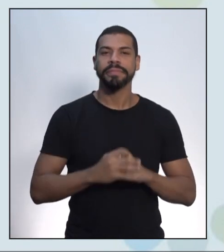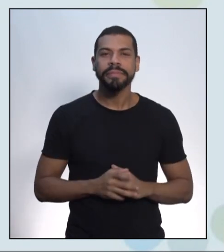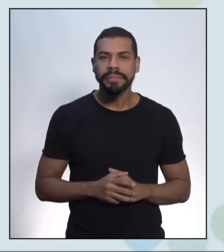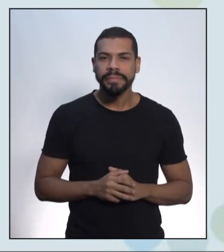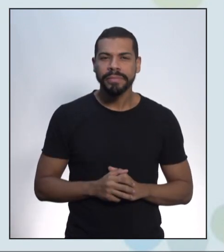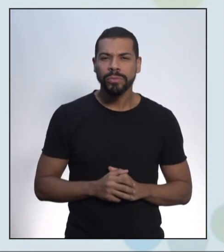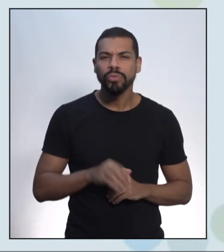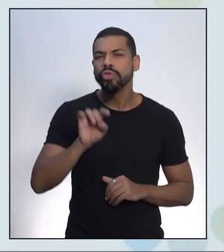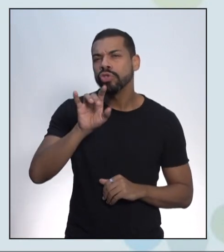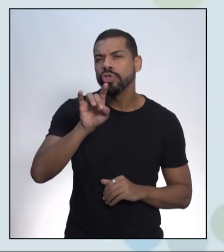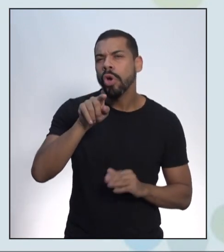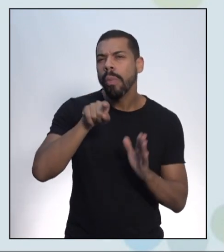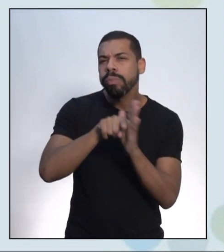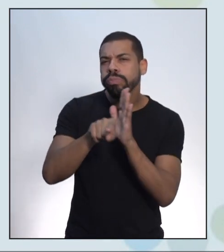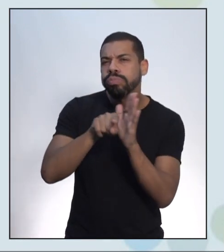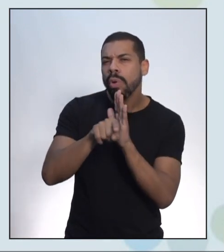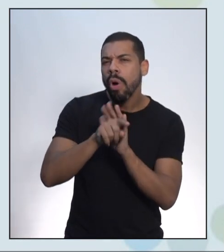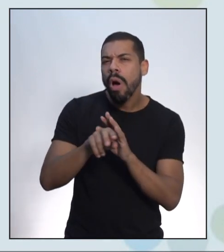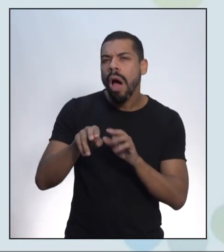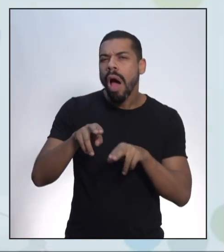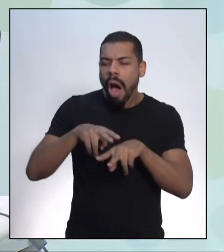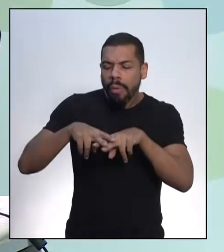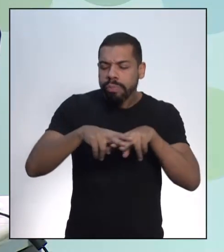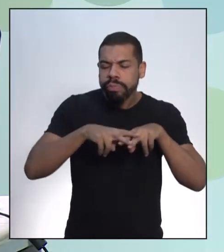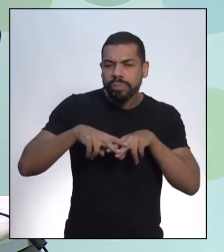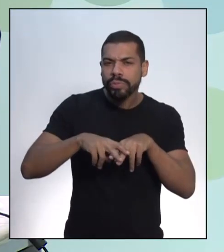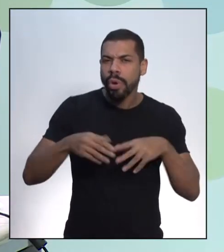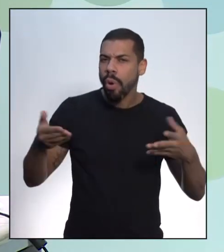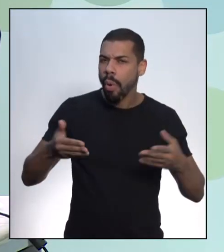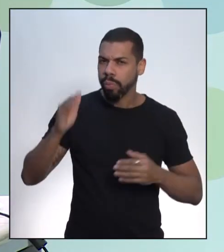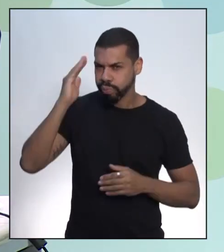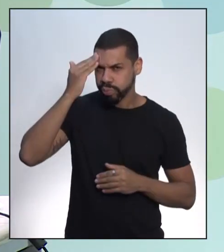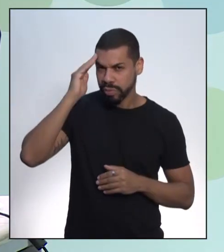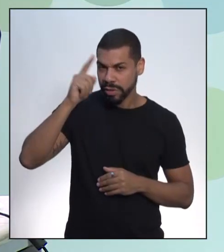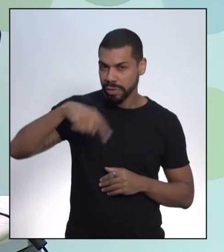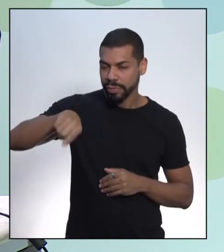Então, só retomando aqui rapidamente o que nós vimos hoje.